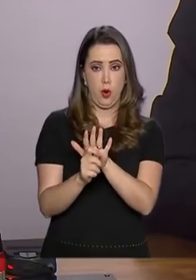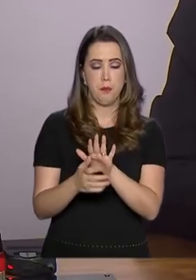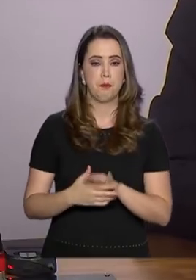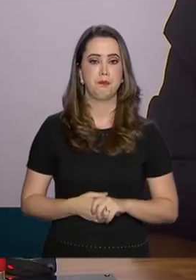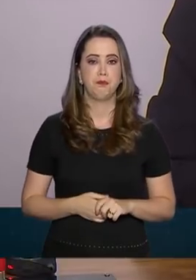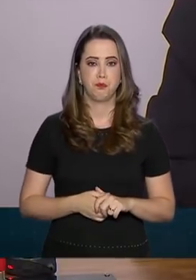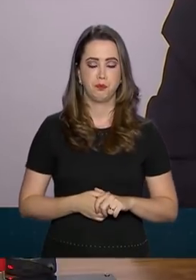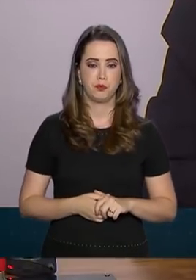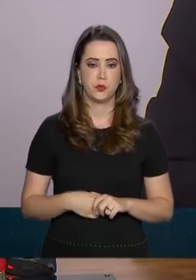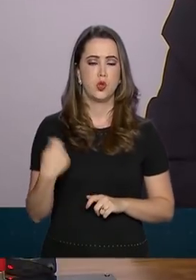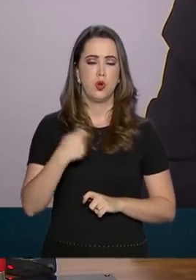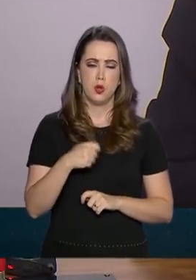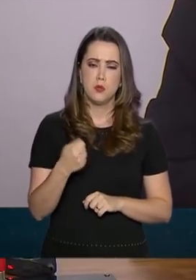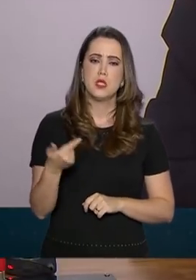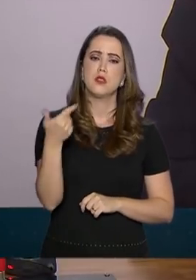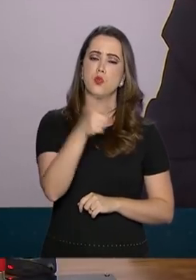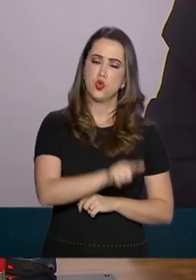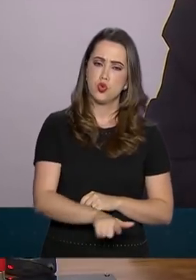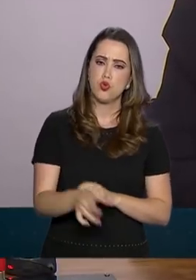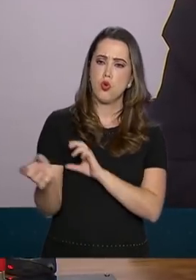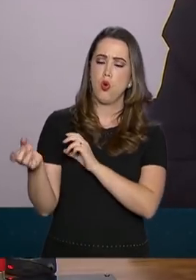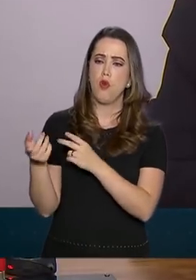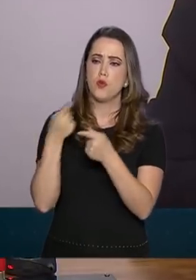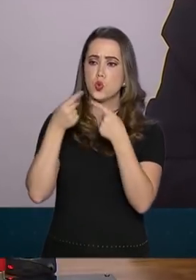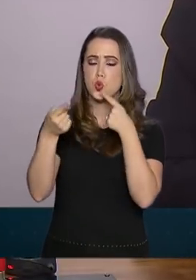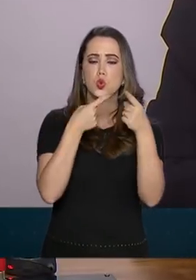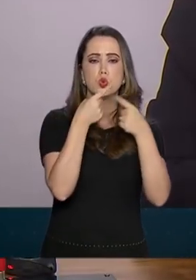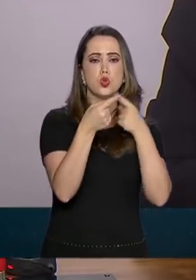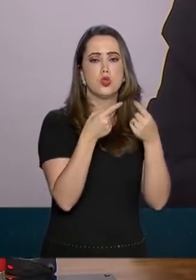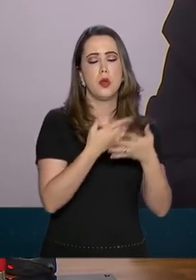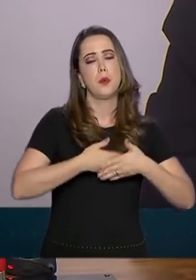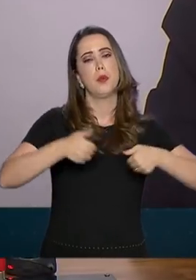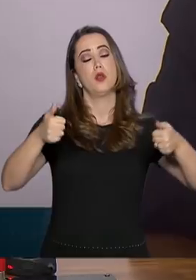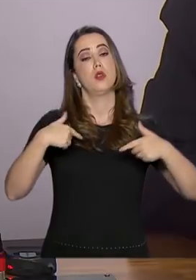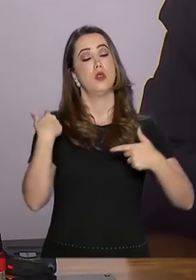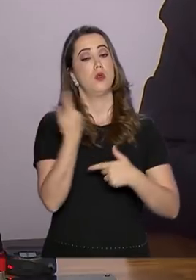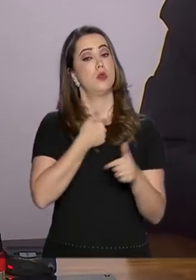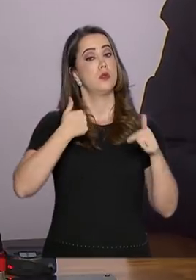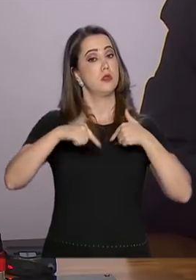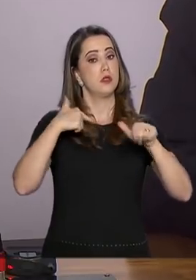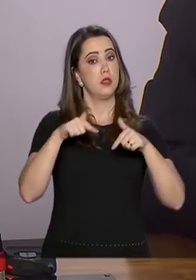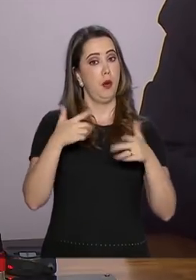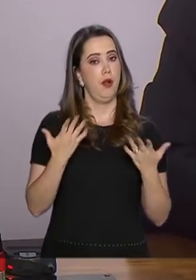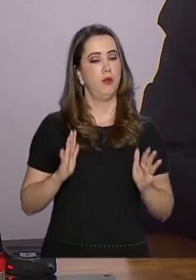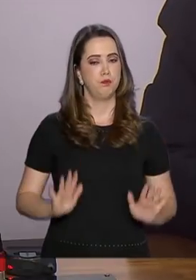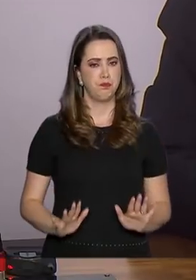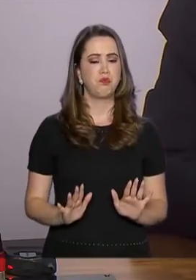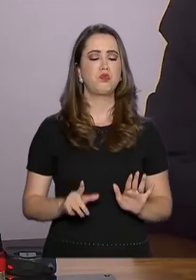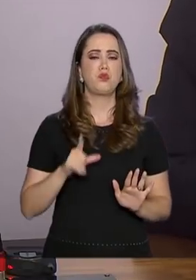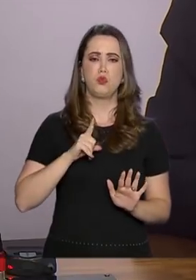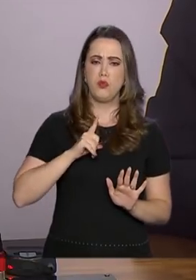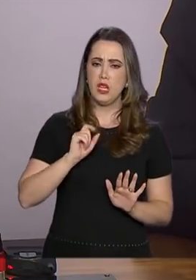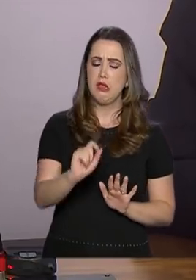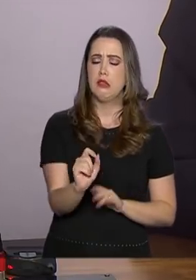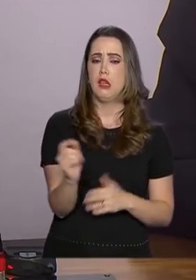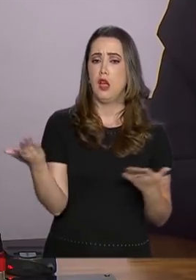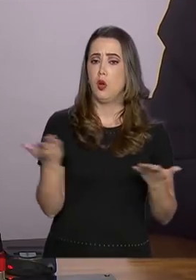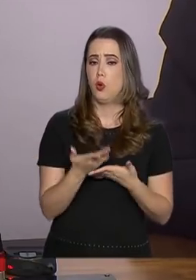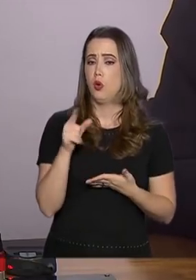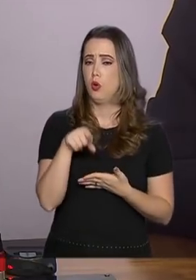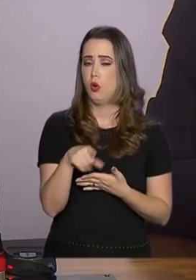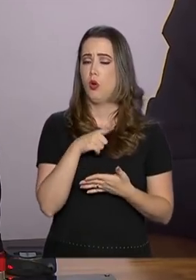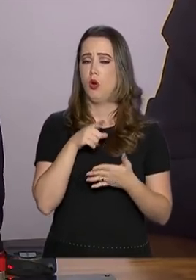precisamos retomar esse debate e tentar aprimorar as nossas práticas. Nós estamos com, a esse respeito, até uma